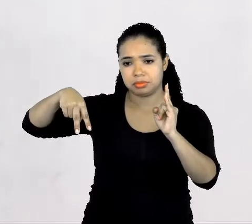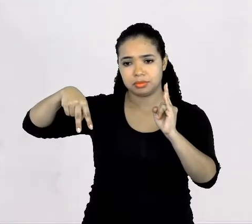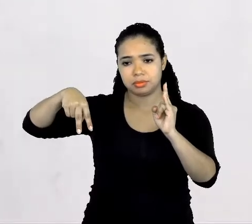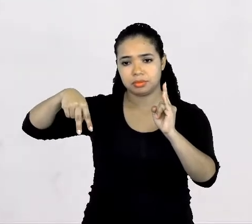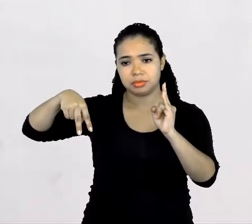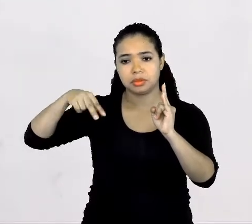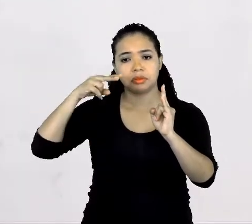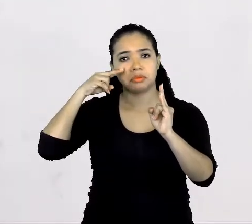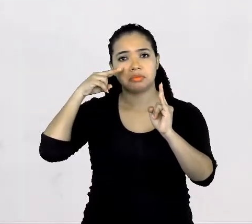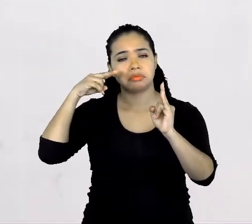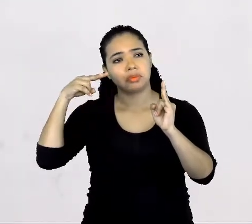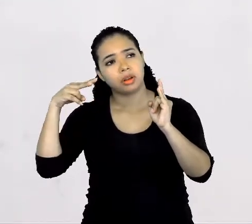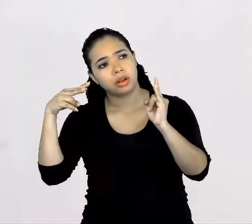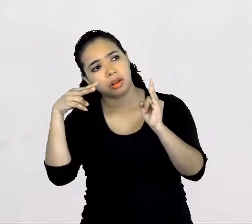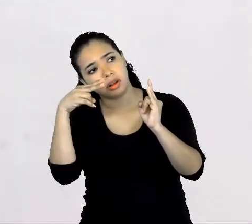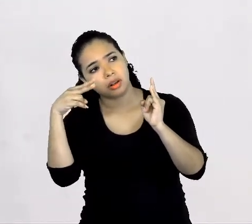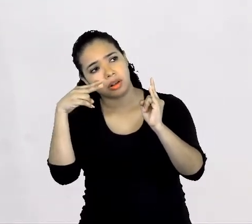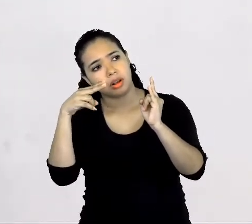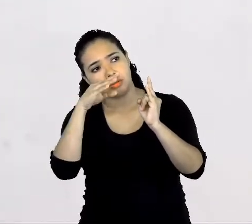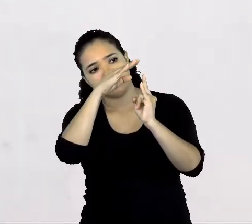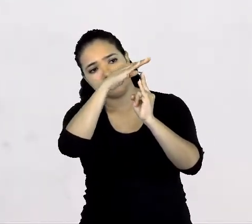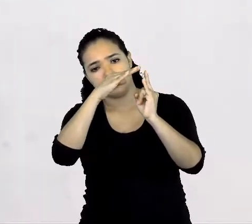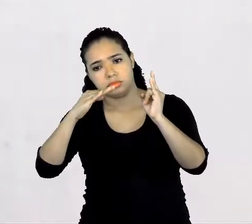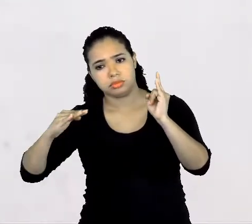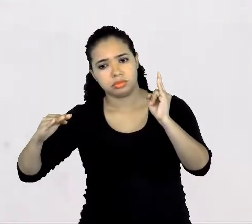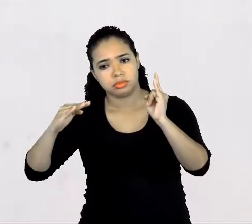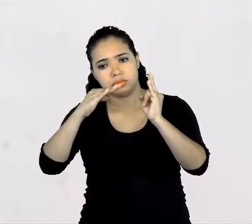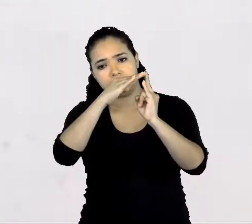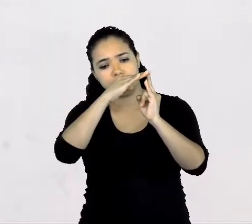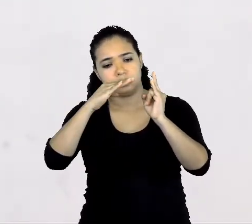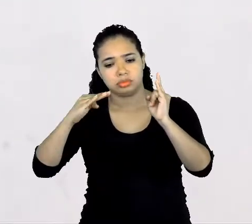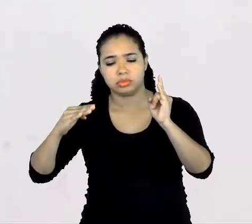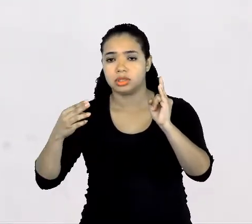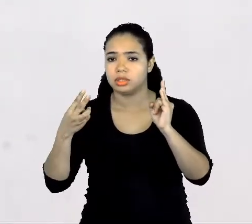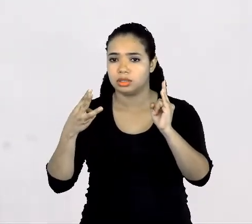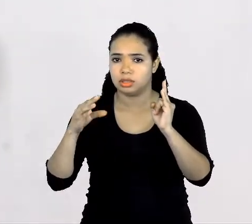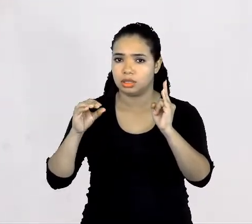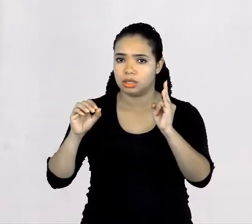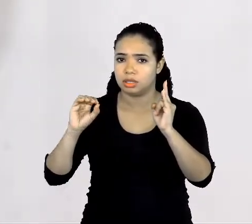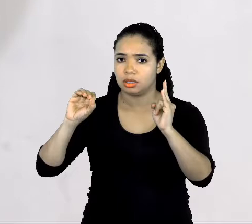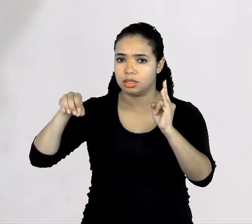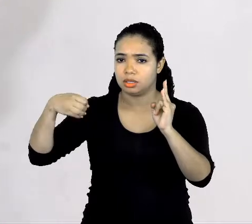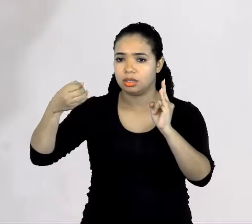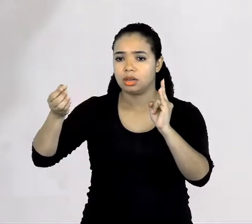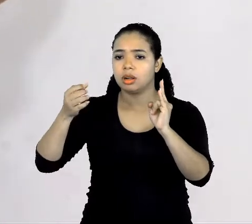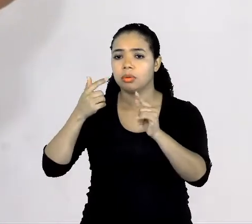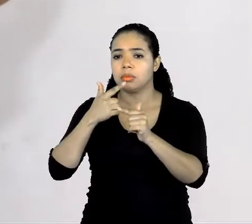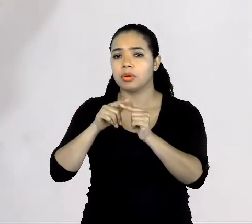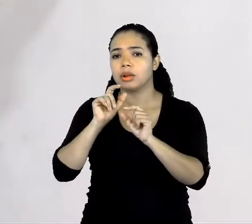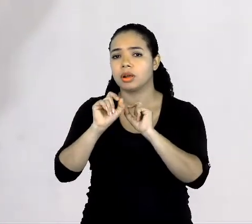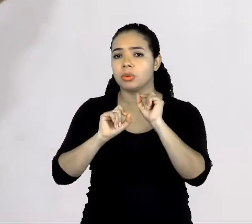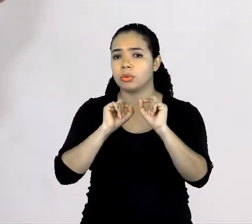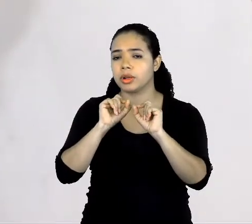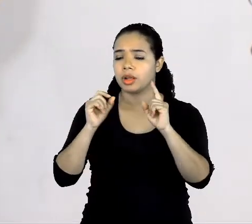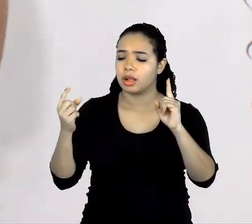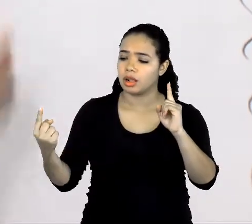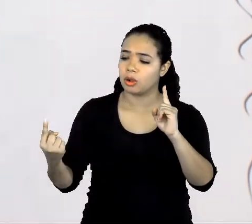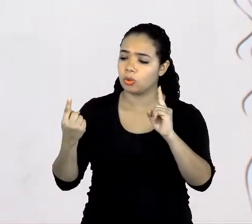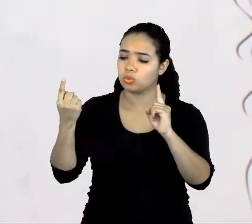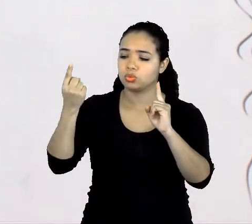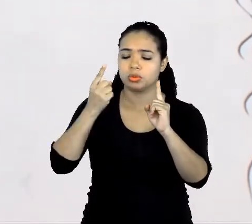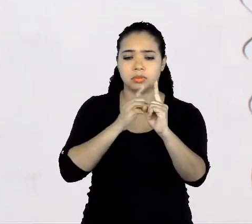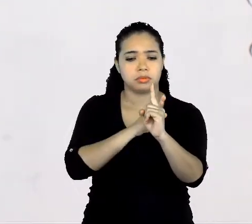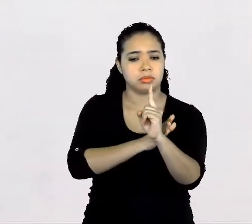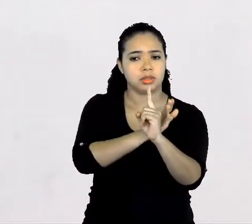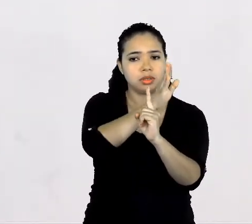observando o prédio sobre o ângulo de 30 graus, está a 60 metros da base dele. O que o problema quer? A